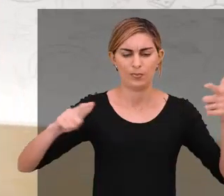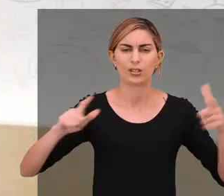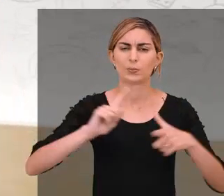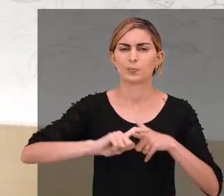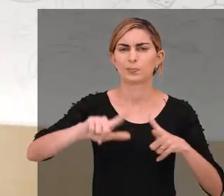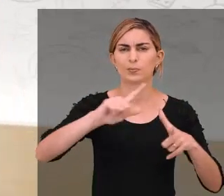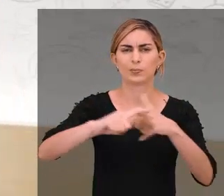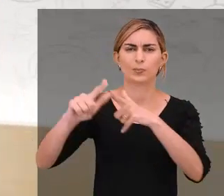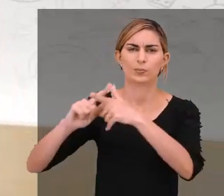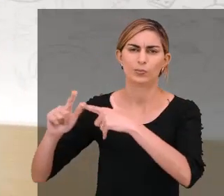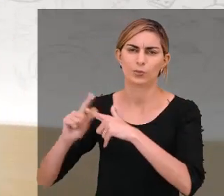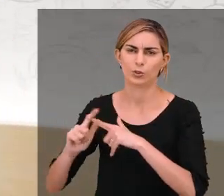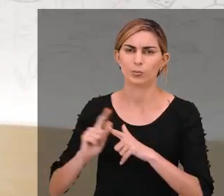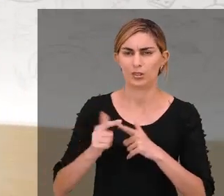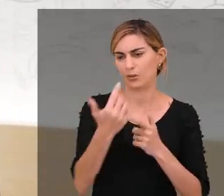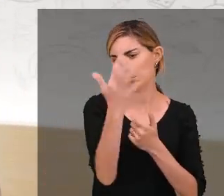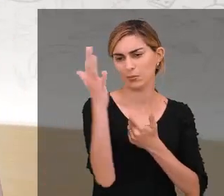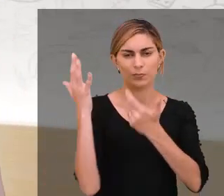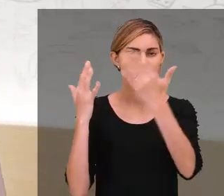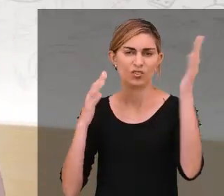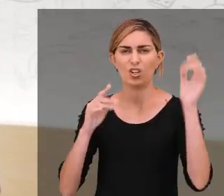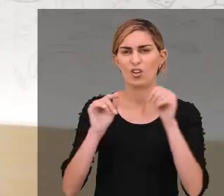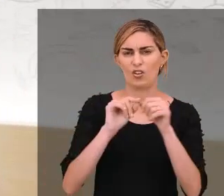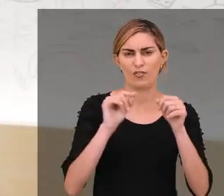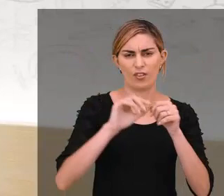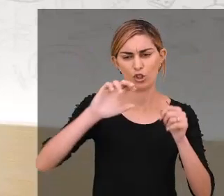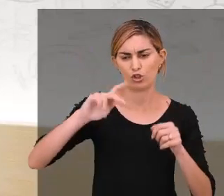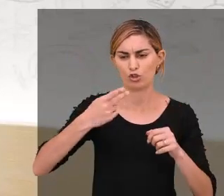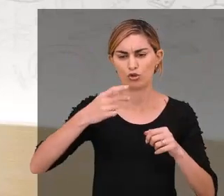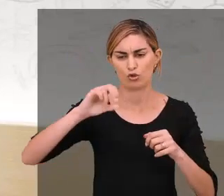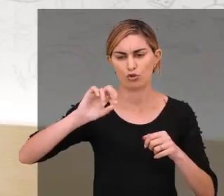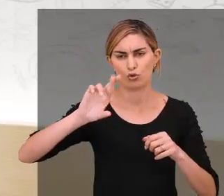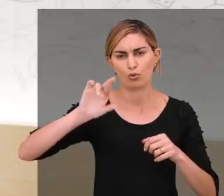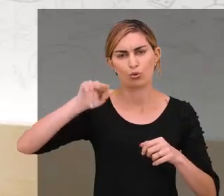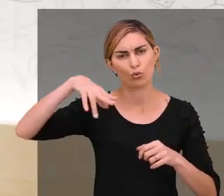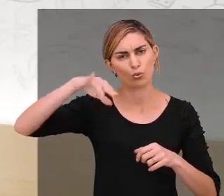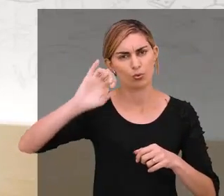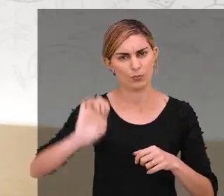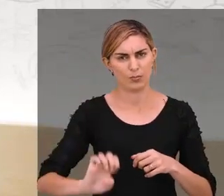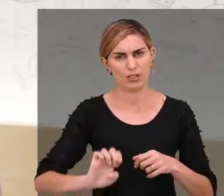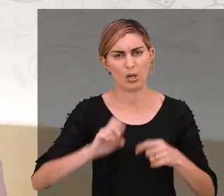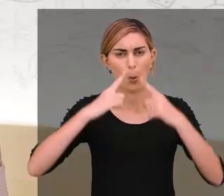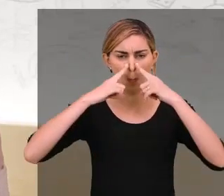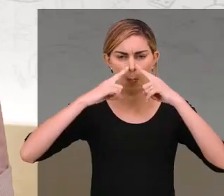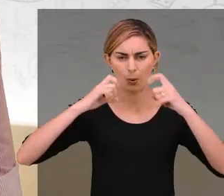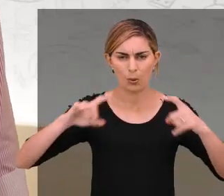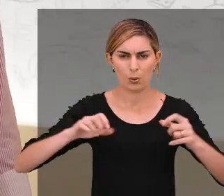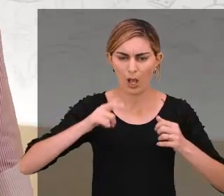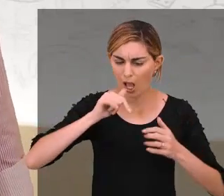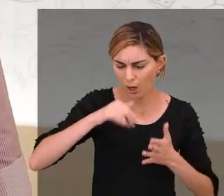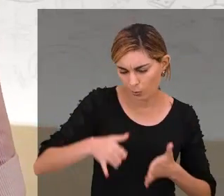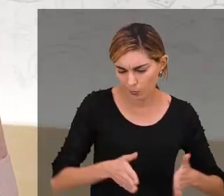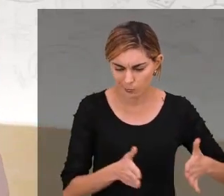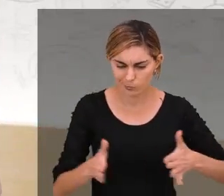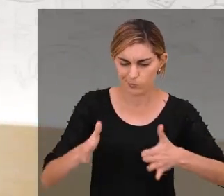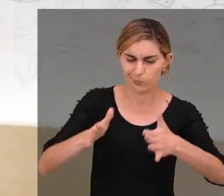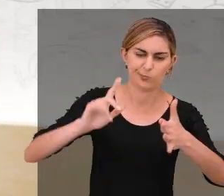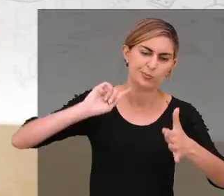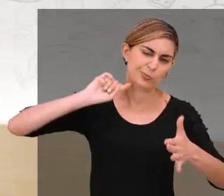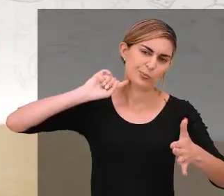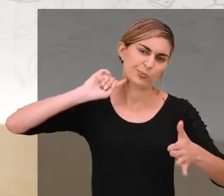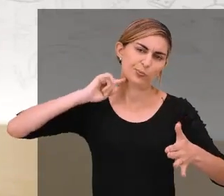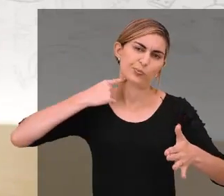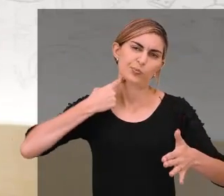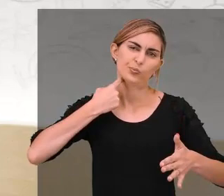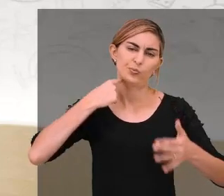aumenta os problemas gerados para a natureza, porque ele produz o chorume ele polui os lençóis freáticos que terminam